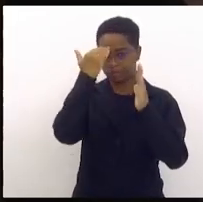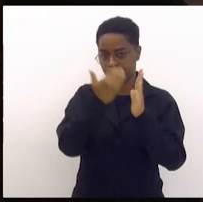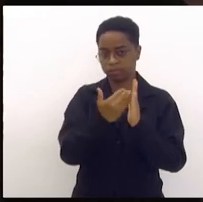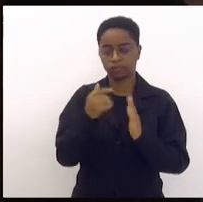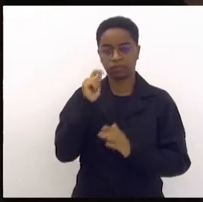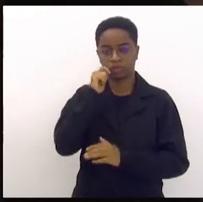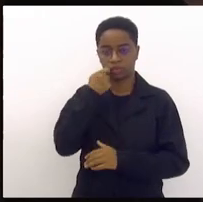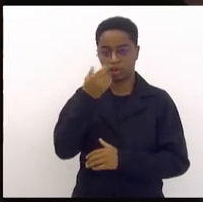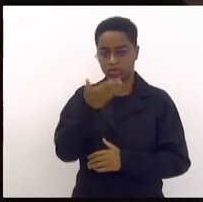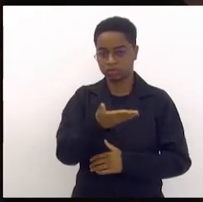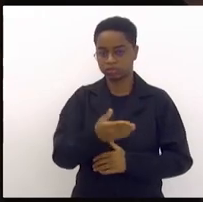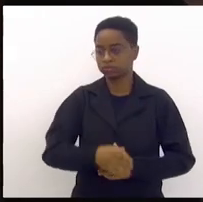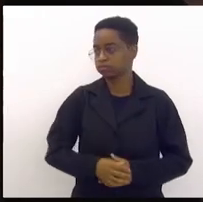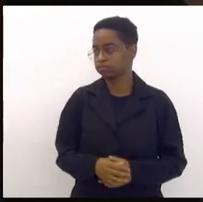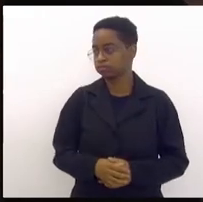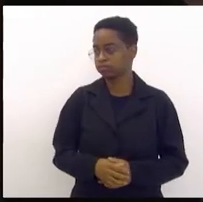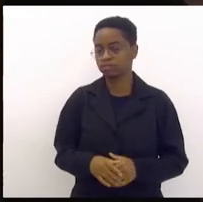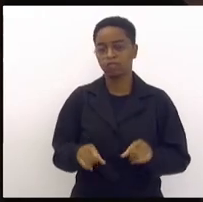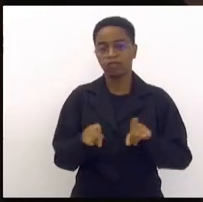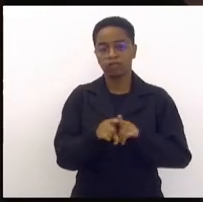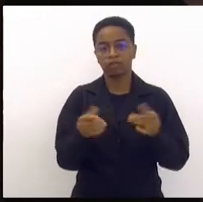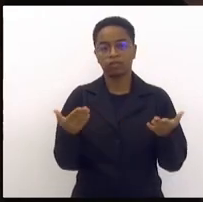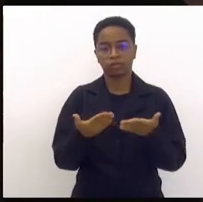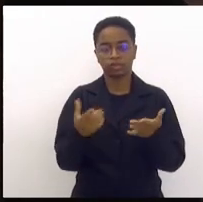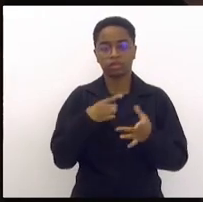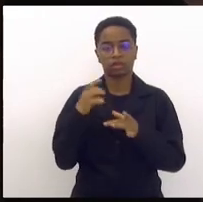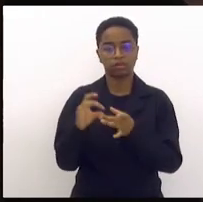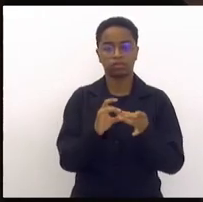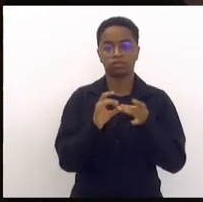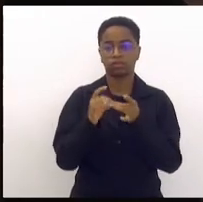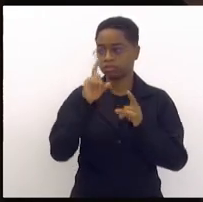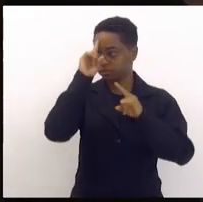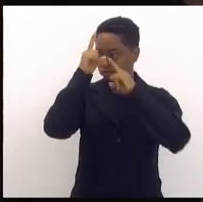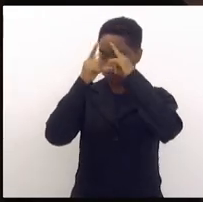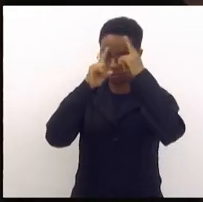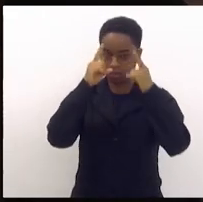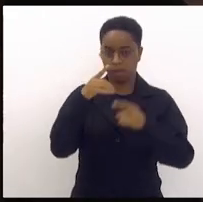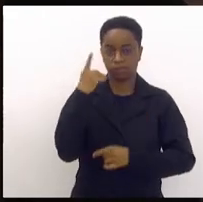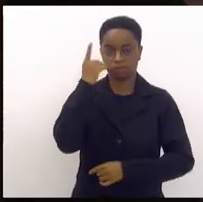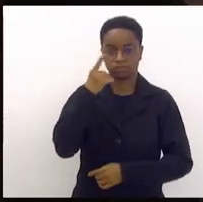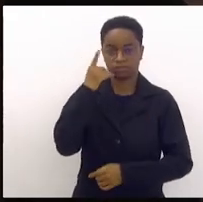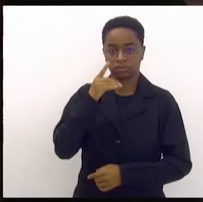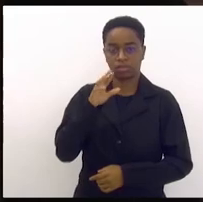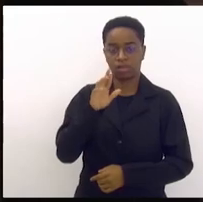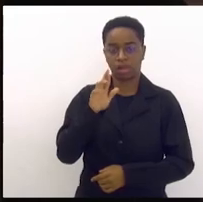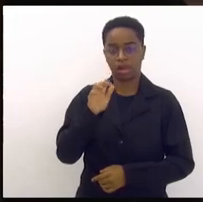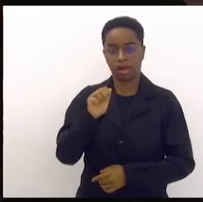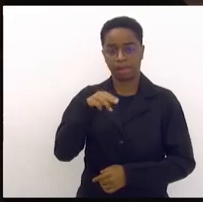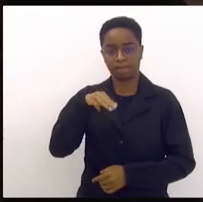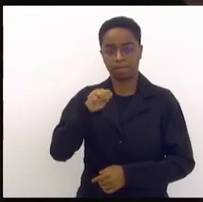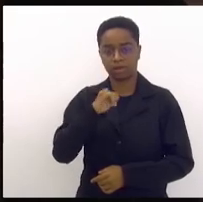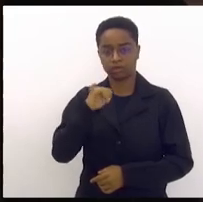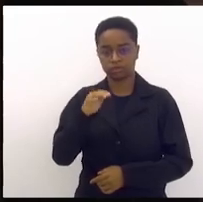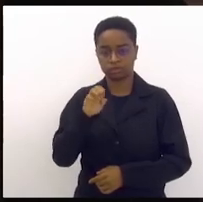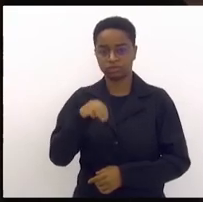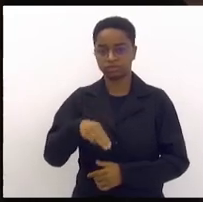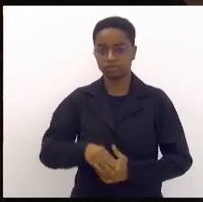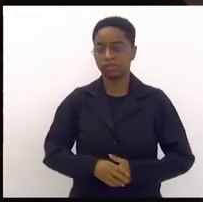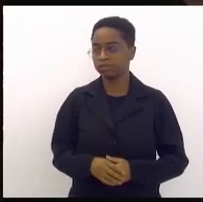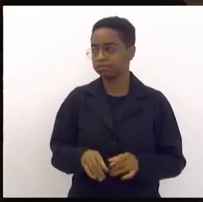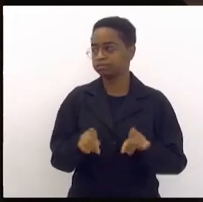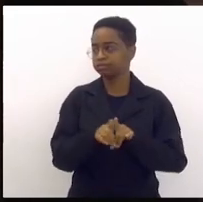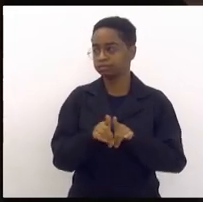Paes. Hoje, há uma profunda comunhão de ideias entre deputado Ramagem,